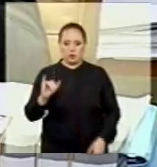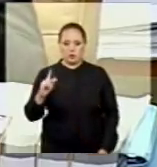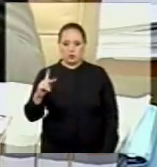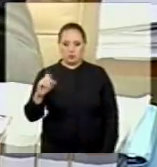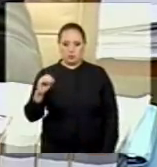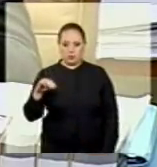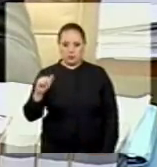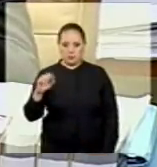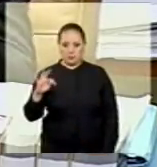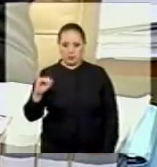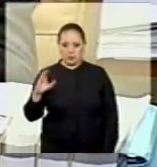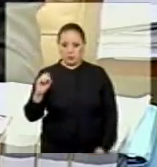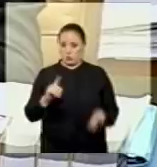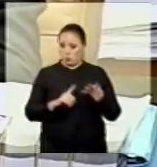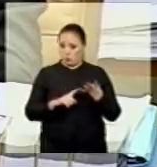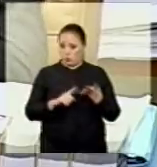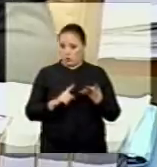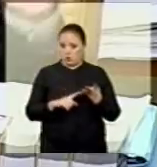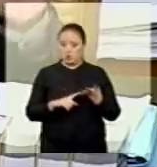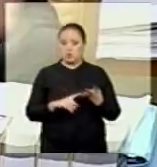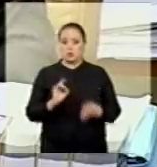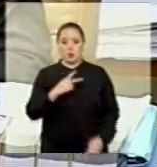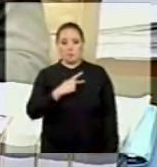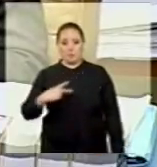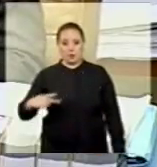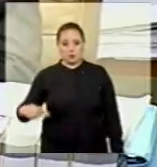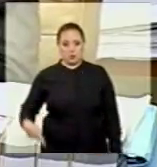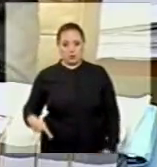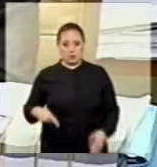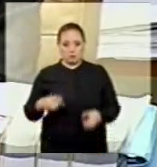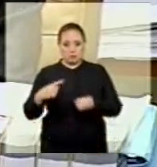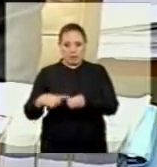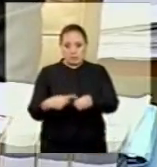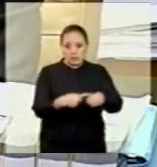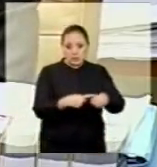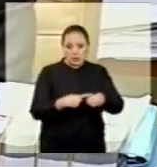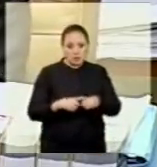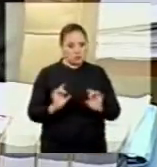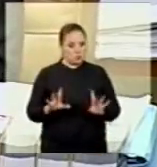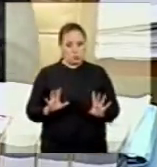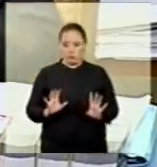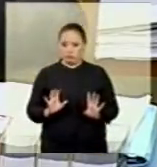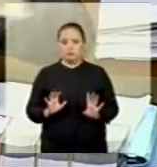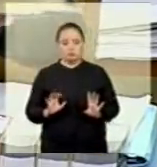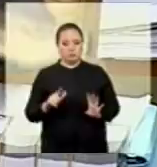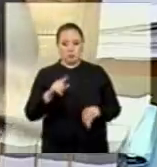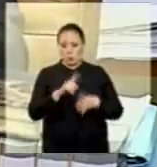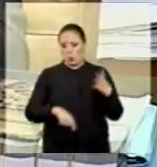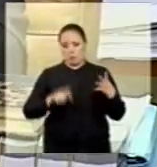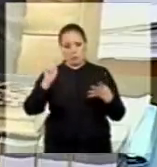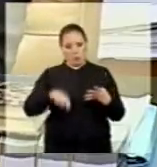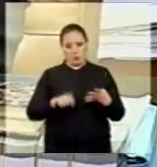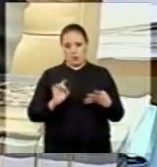hipótese, e, encerrando, os presidentes das províncias. Então, somente essas 4